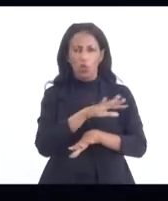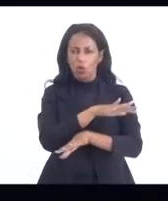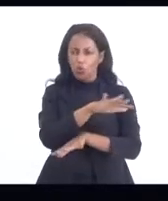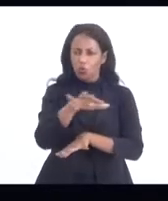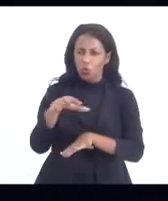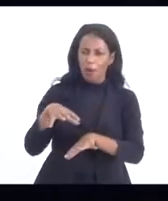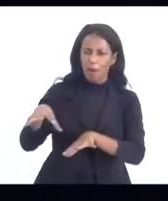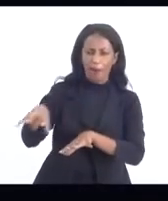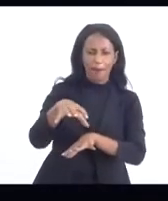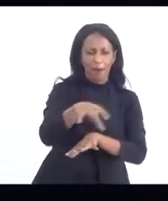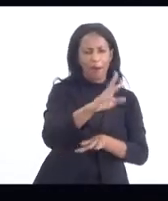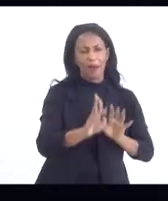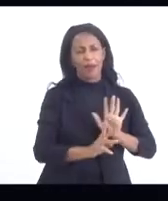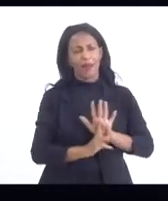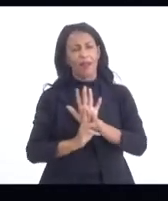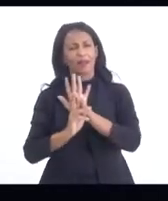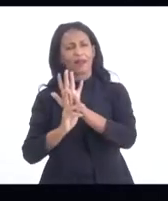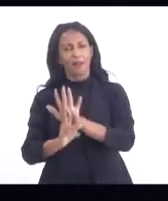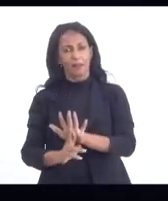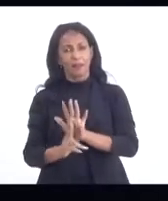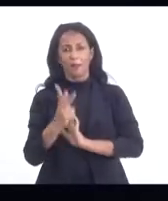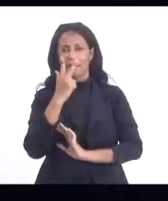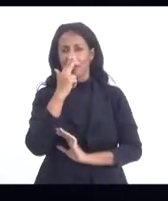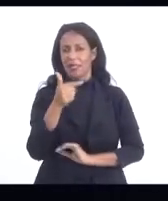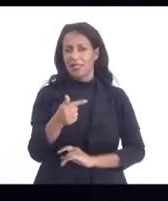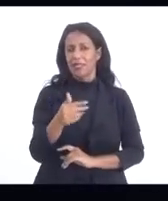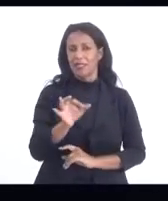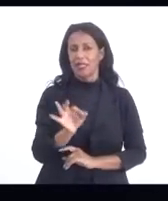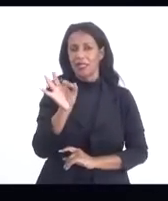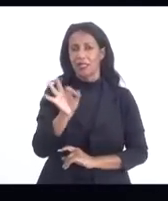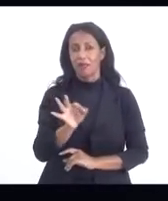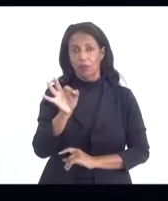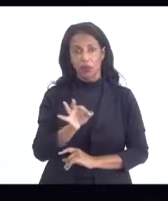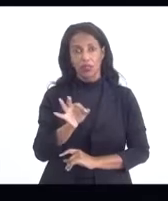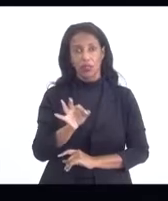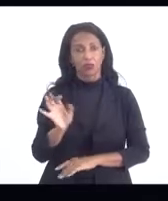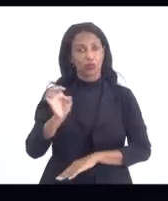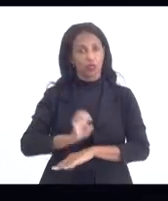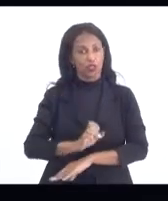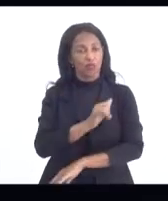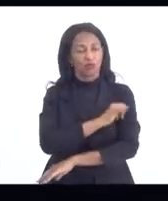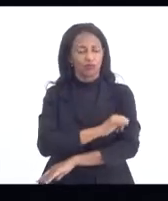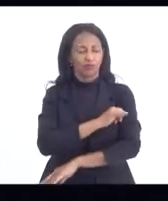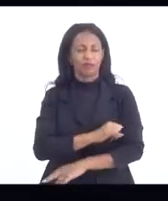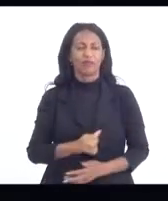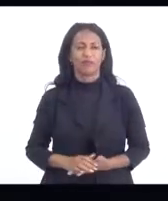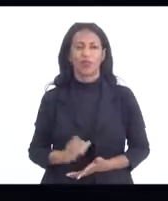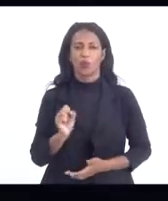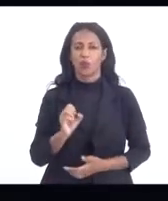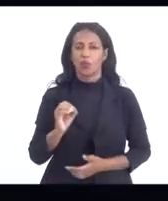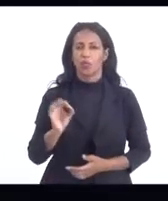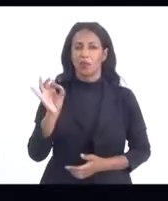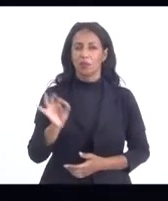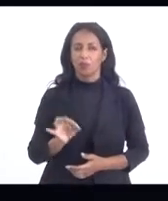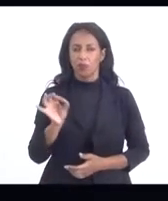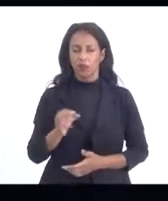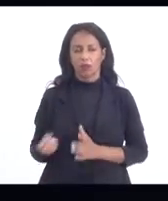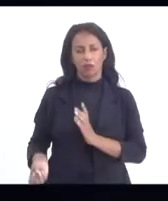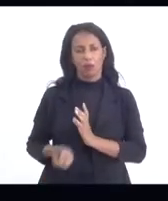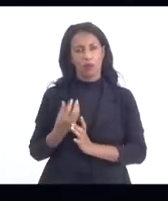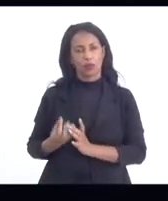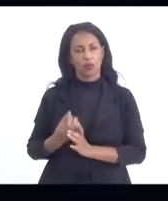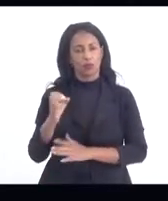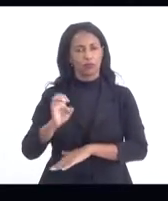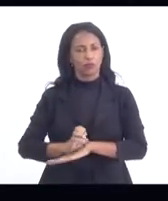representa, me parece, quase 70% da produção do estado do Rio de Janeiro. 80% da produção do estado do Rio de